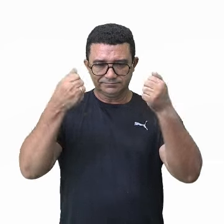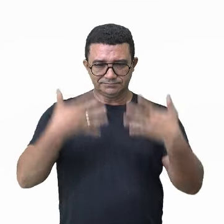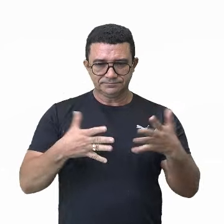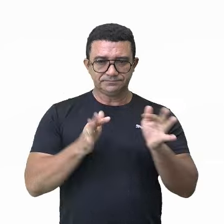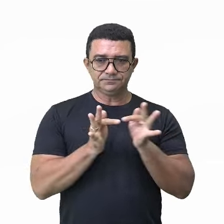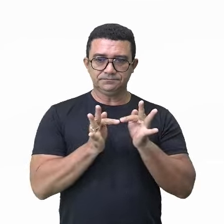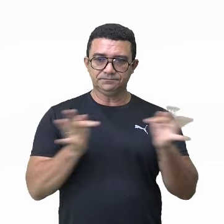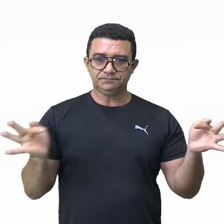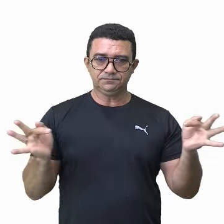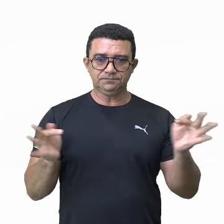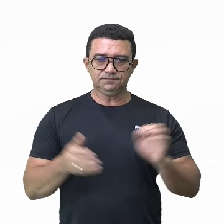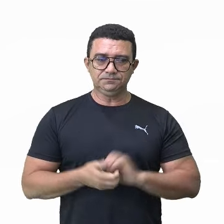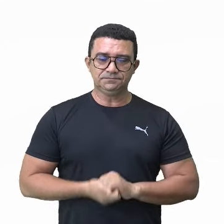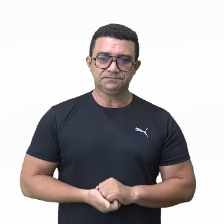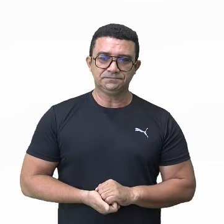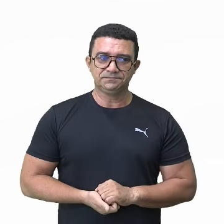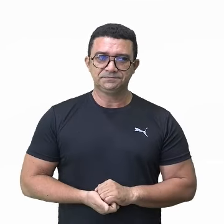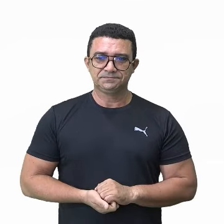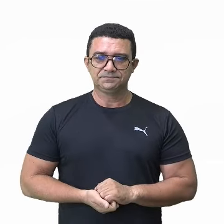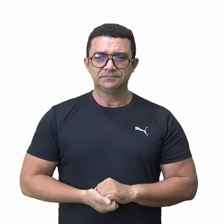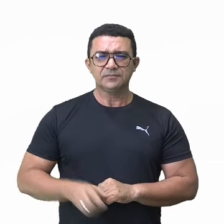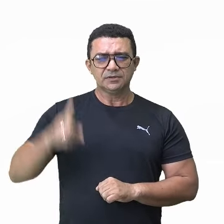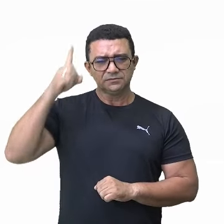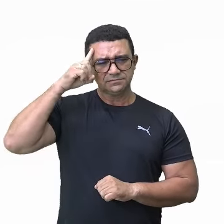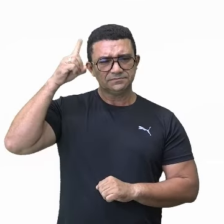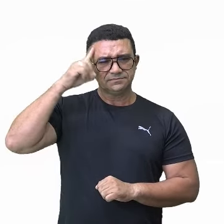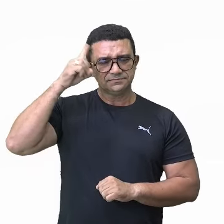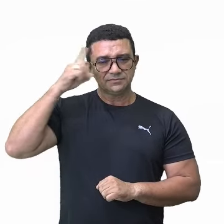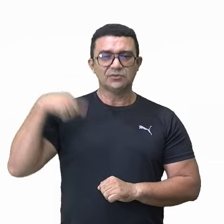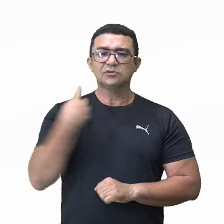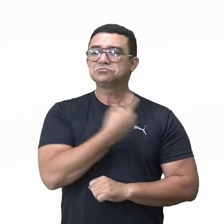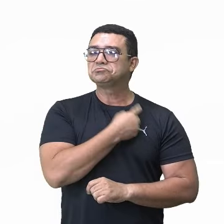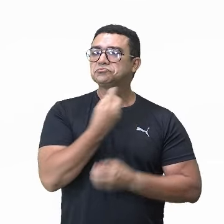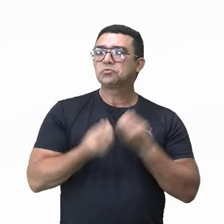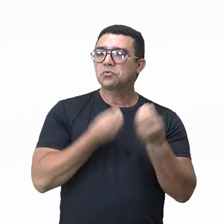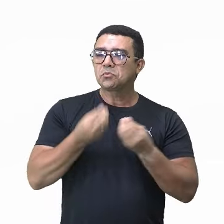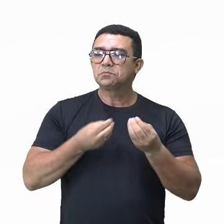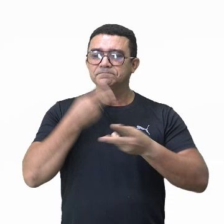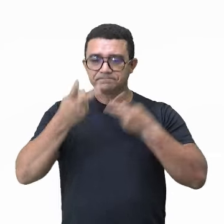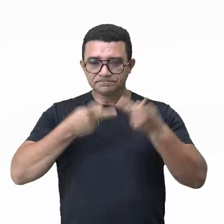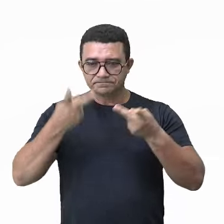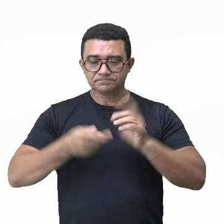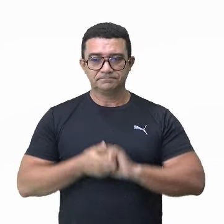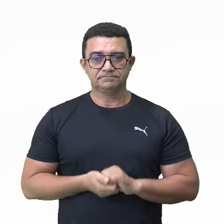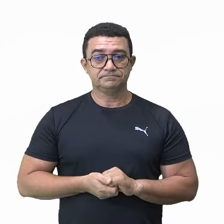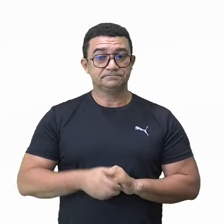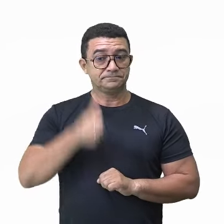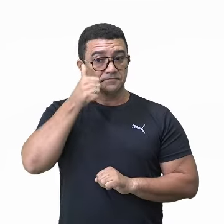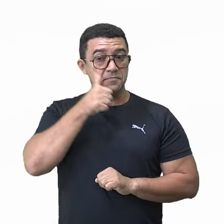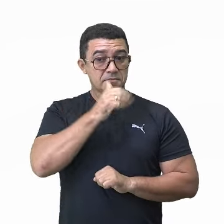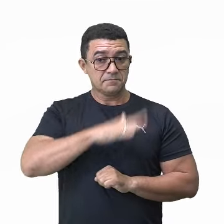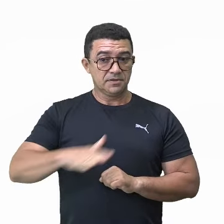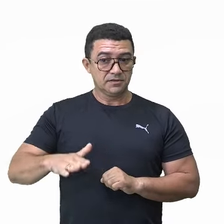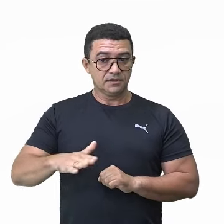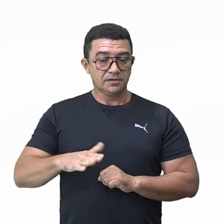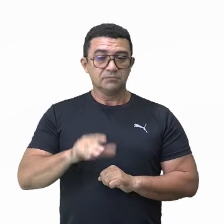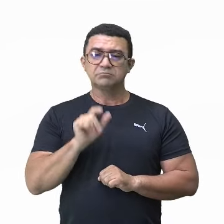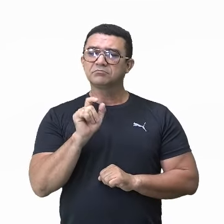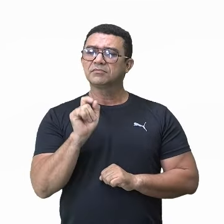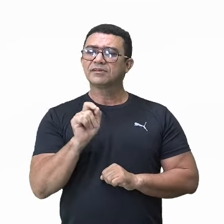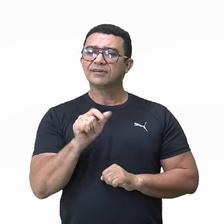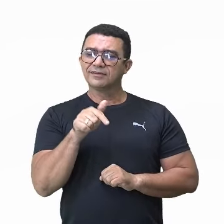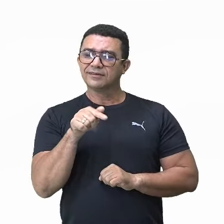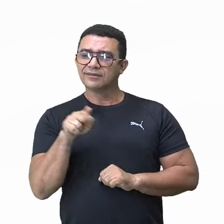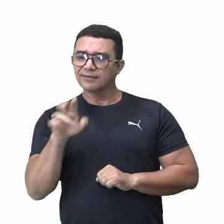frase é que no dia a dia nós falamos como a menina que gosto